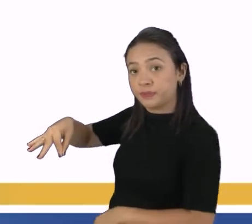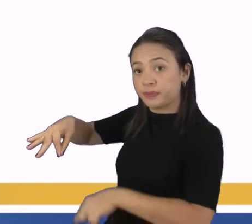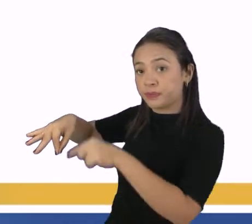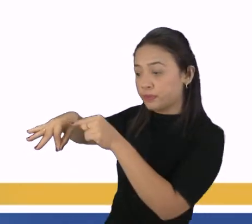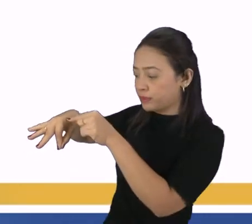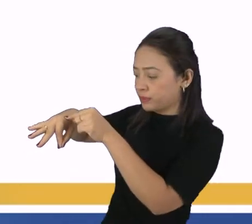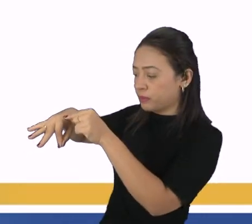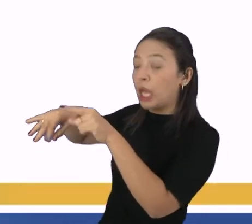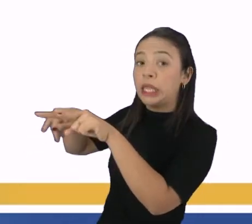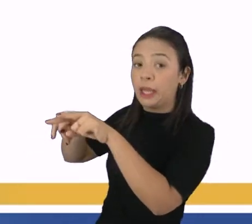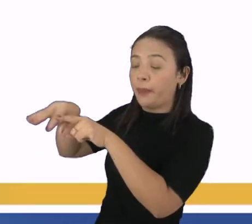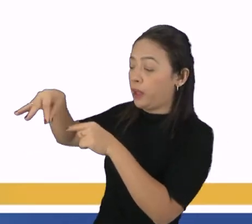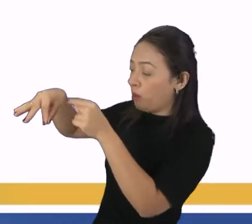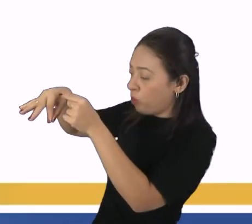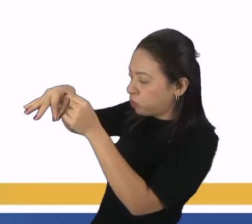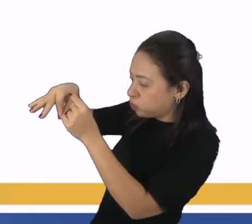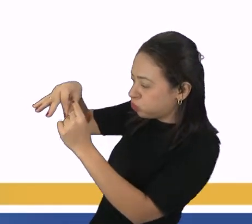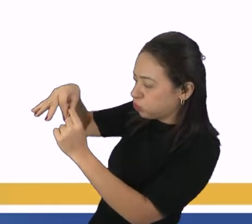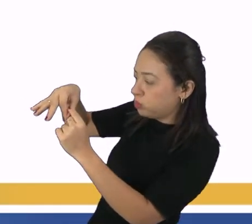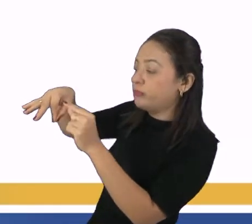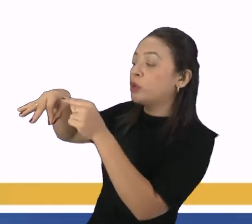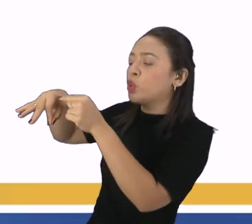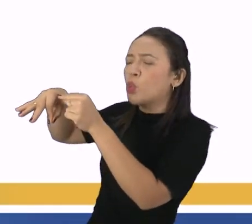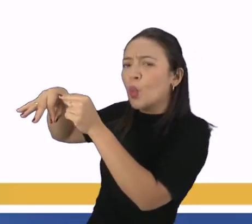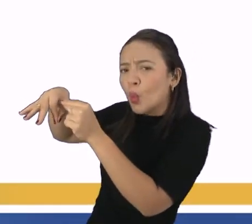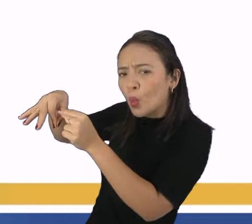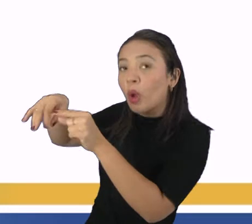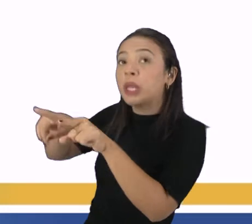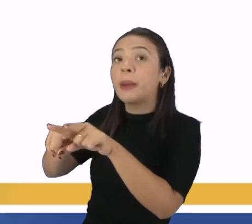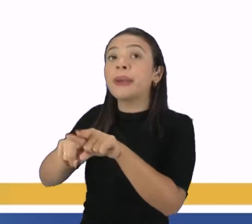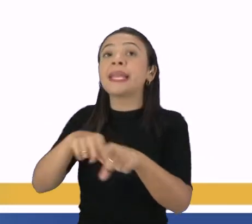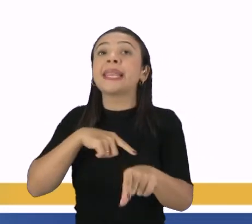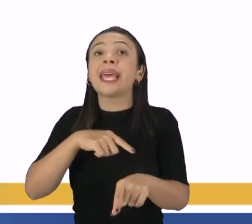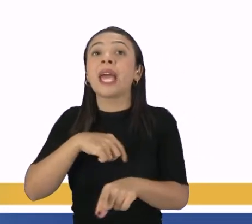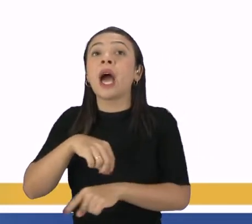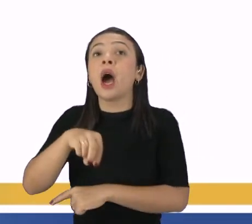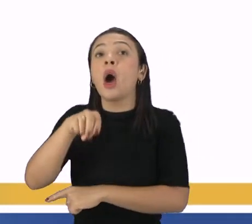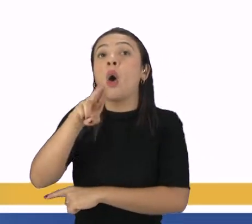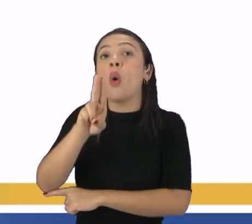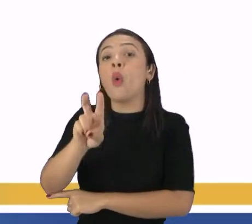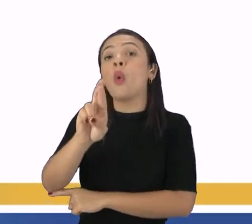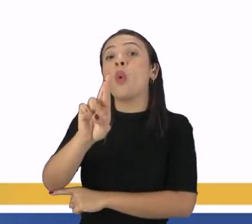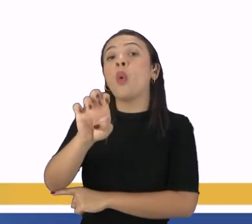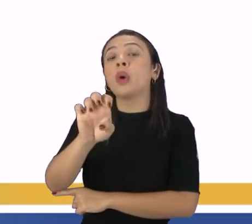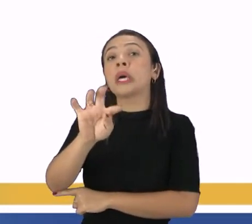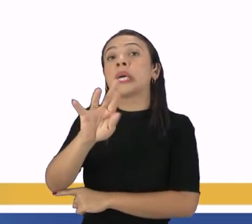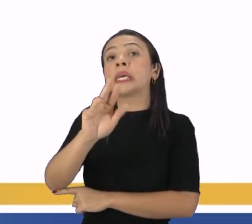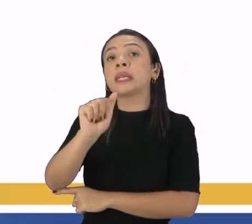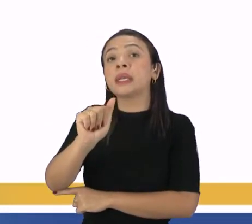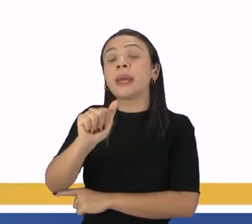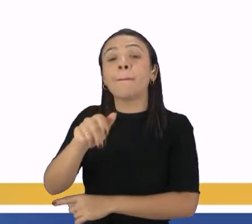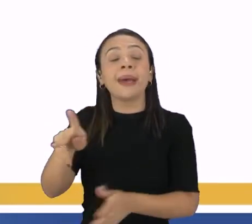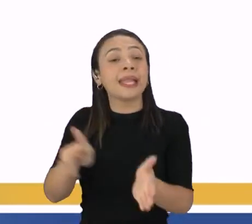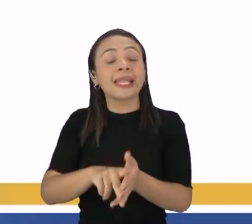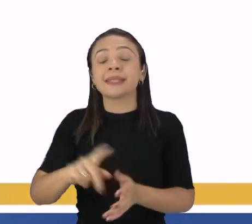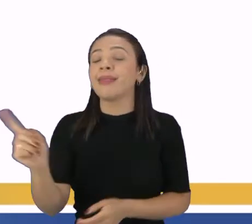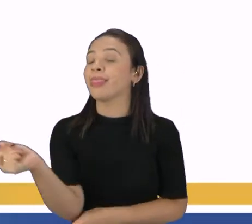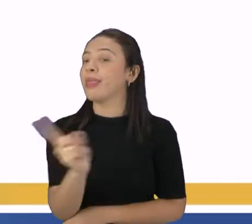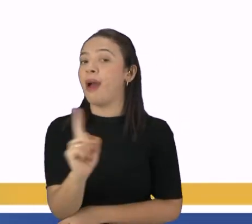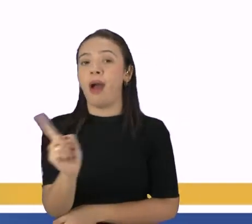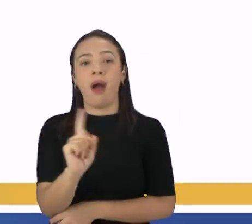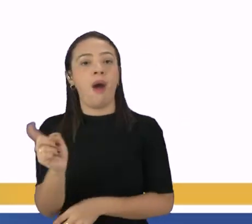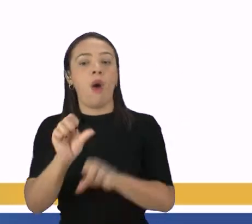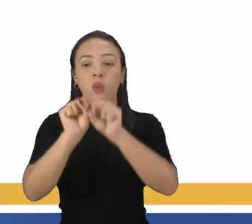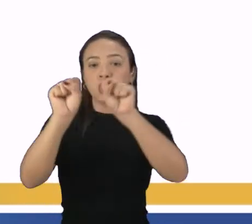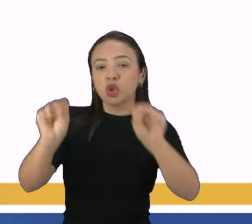parte, grandes lábios e pequenos lábios. Mas você também tem a uretra, tá, gente? A uretra, ela não faz parte do sistema reprodutor feminino,